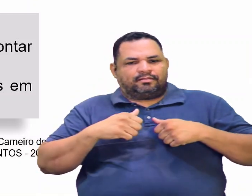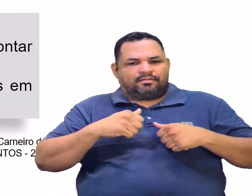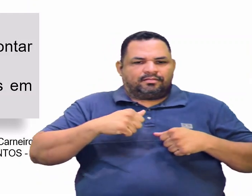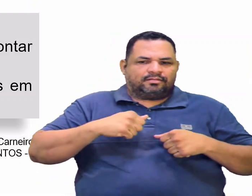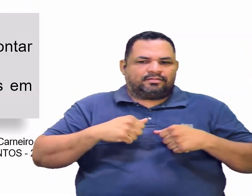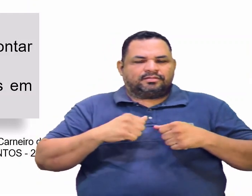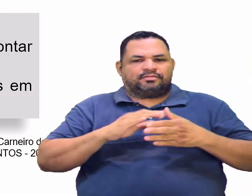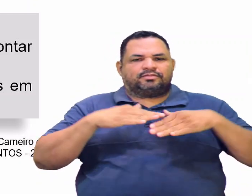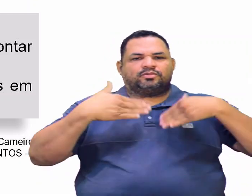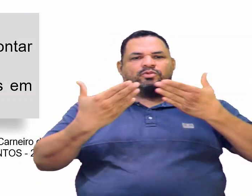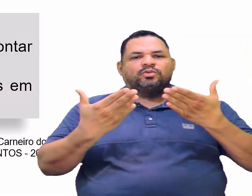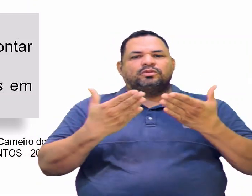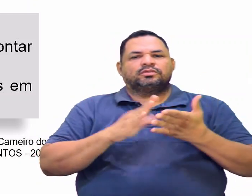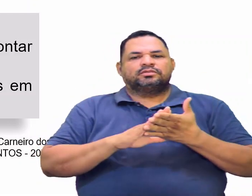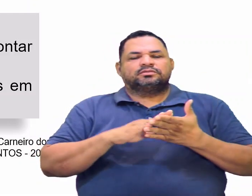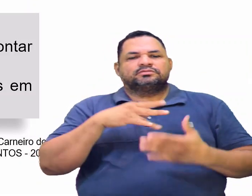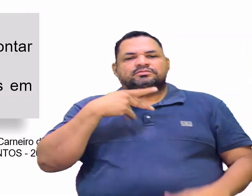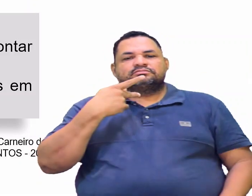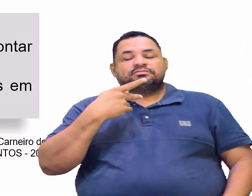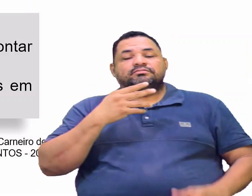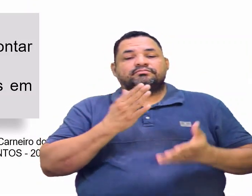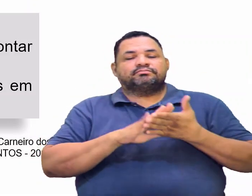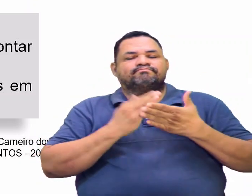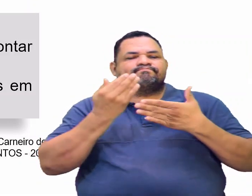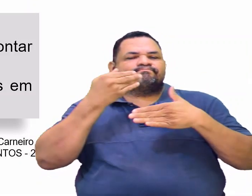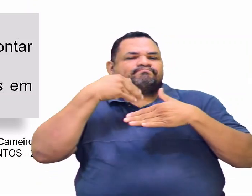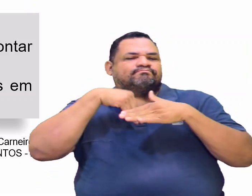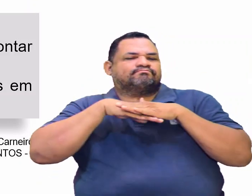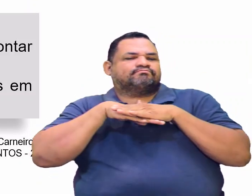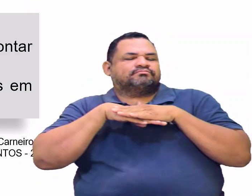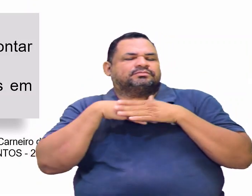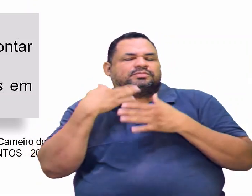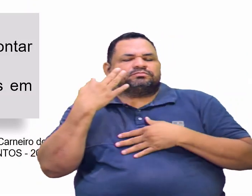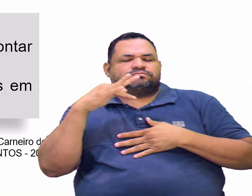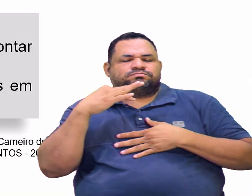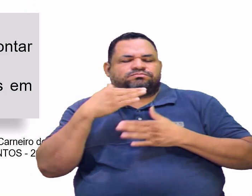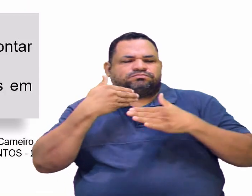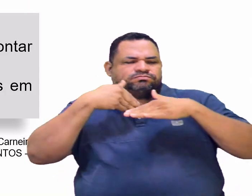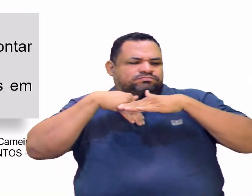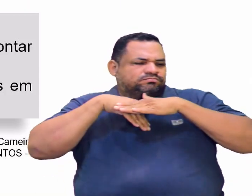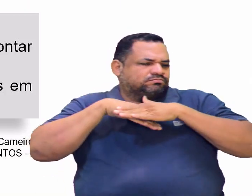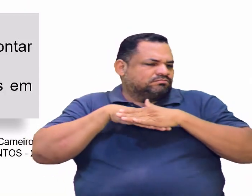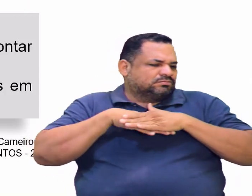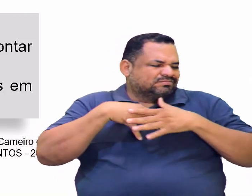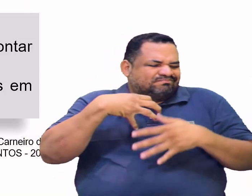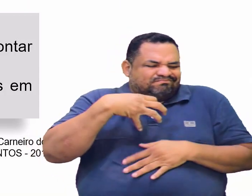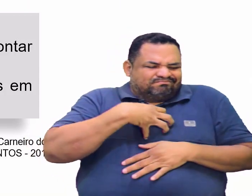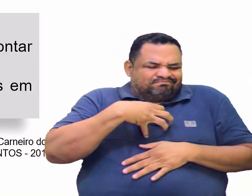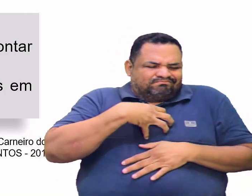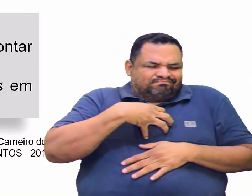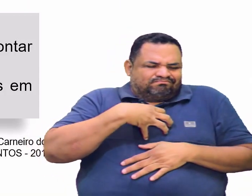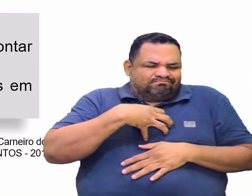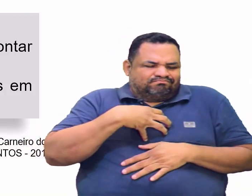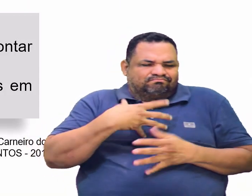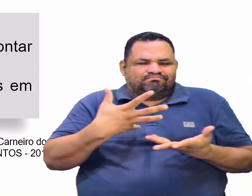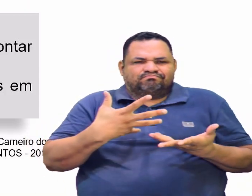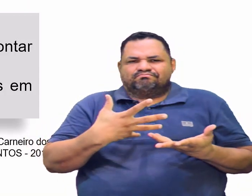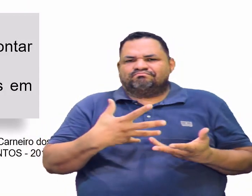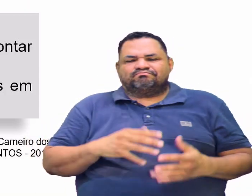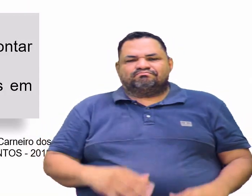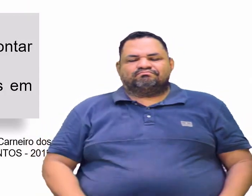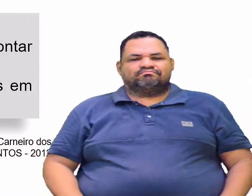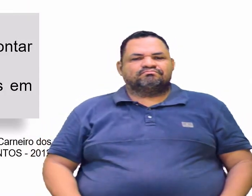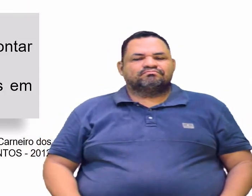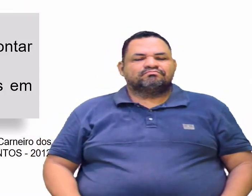aí, quando ele diz que você deve esconder a sua dor, deve esconder o seu sofrimento, ninguém tem nada com isso,